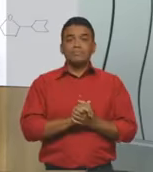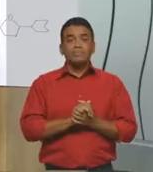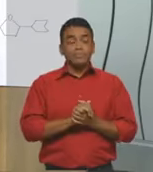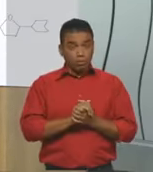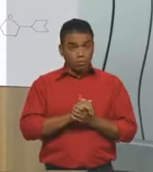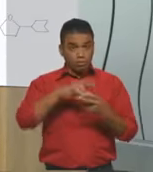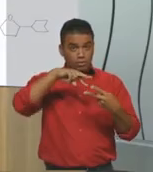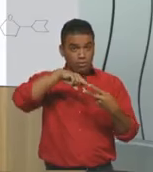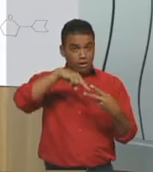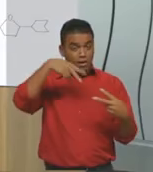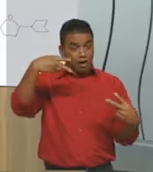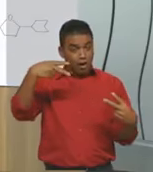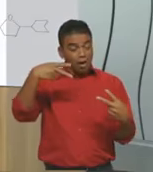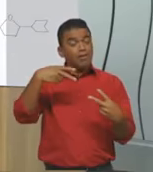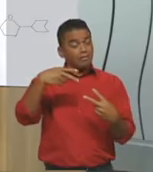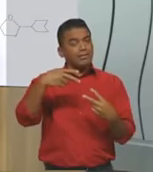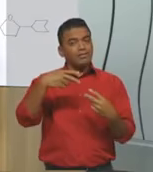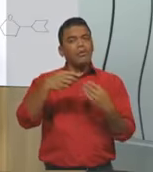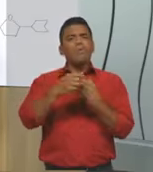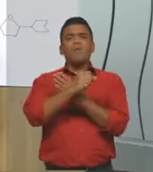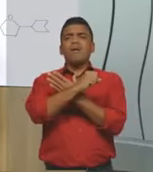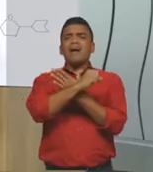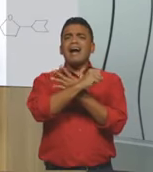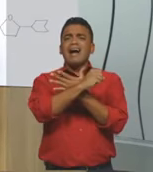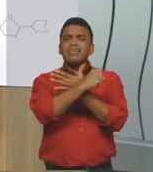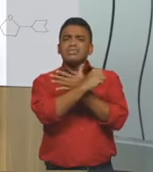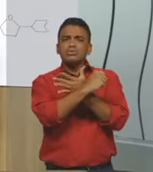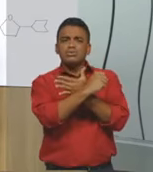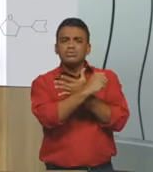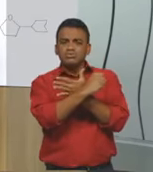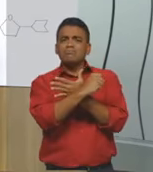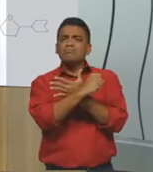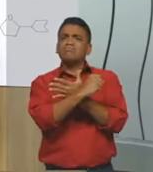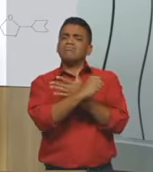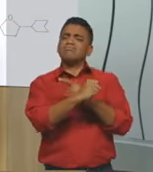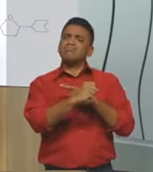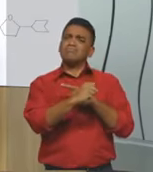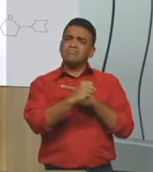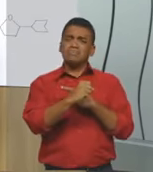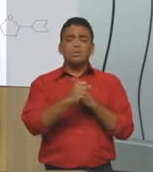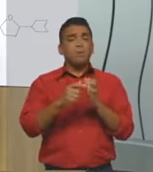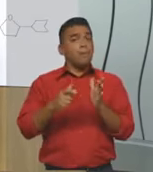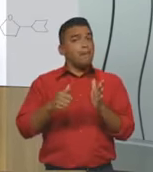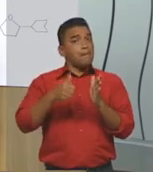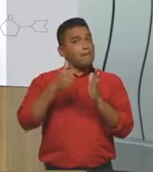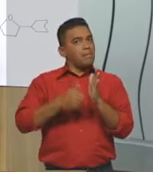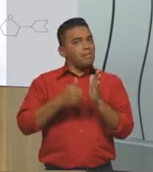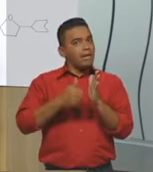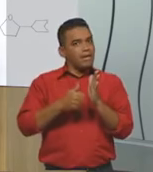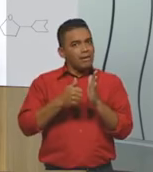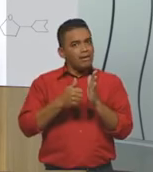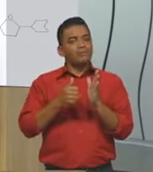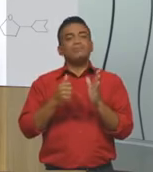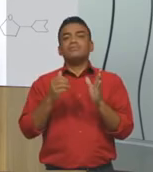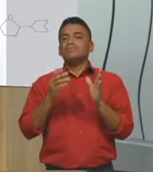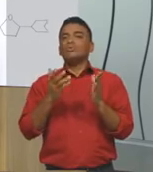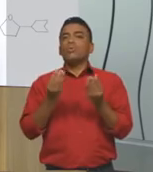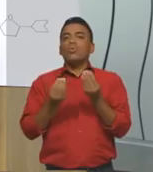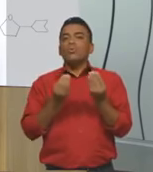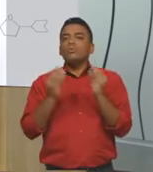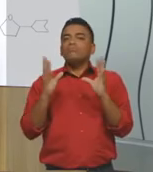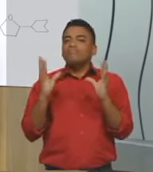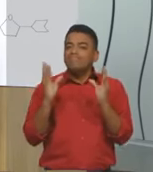ser um ácido nucleico. Vocês já viram isso no nosso primeiro PET, onde falamos da composição química dos seres